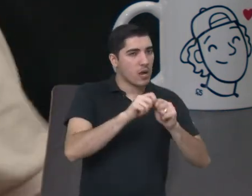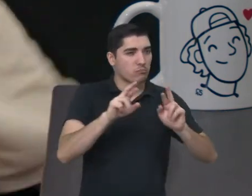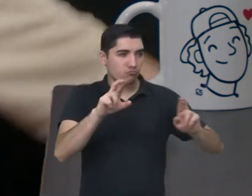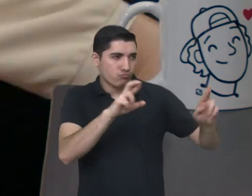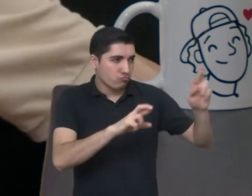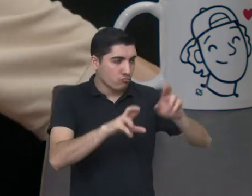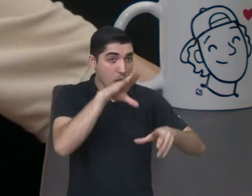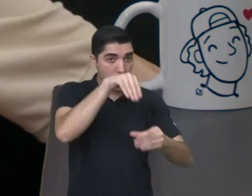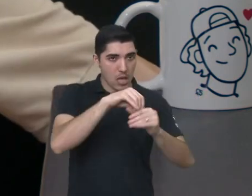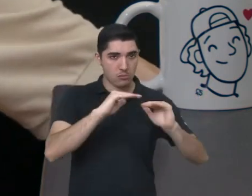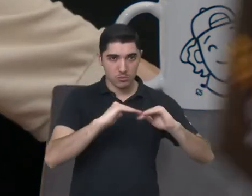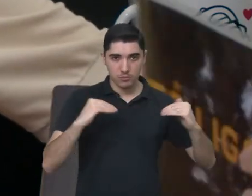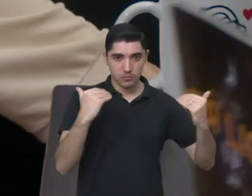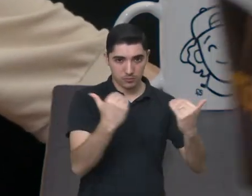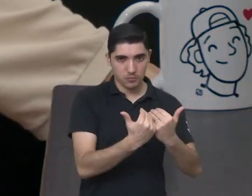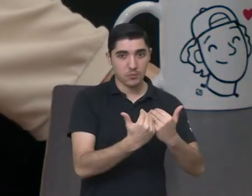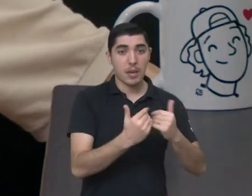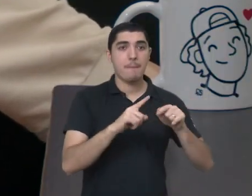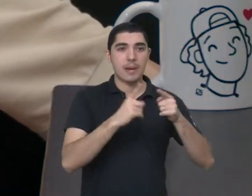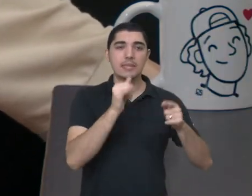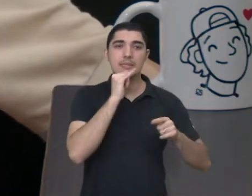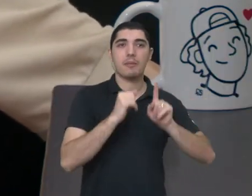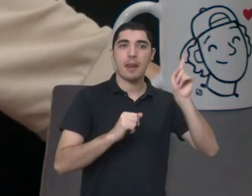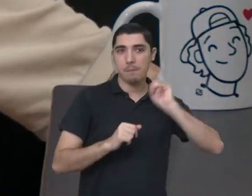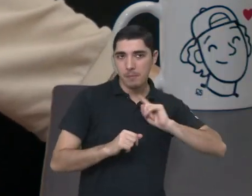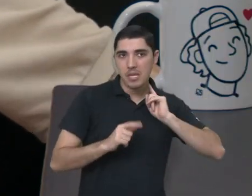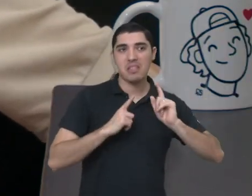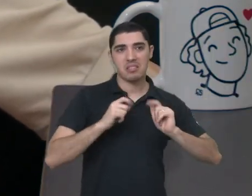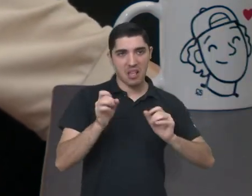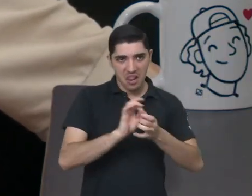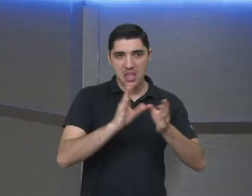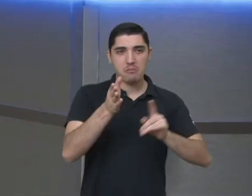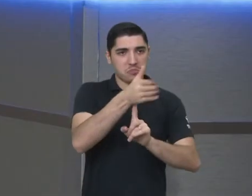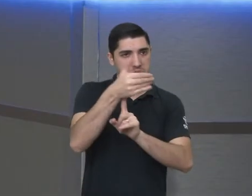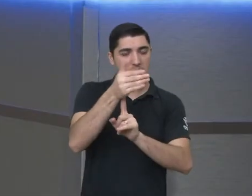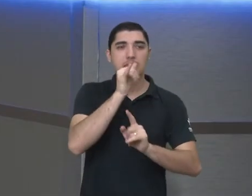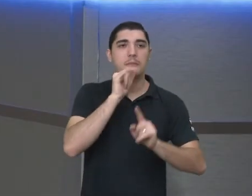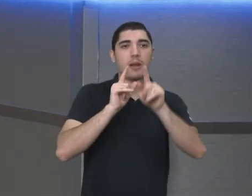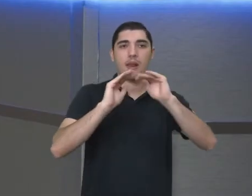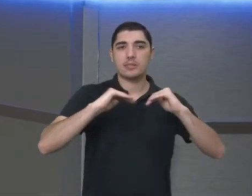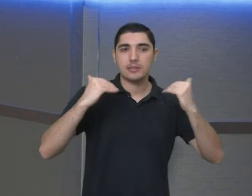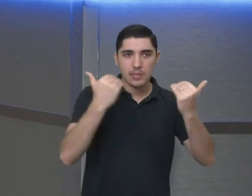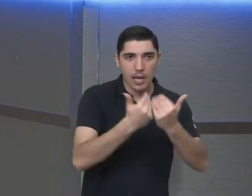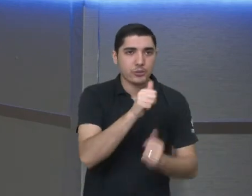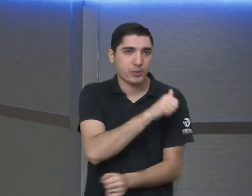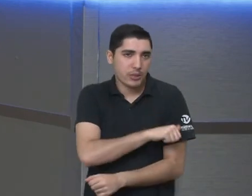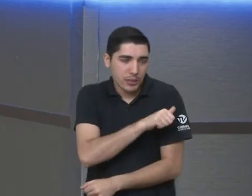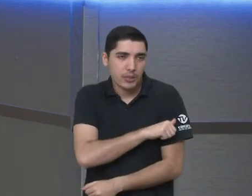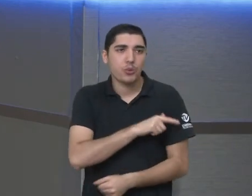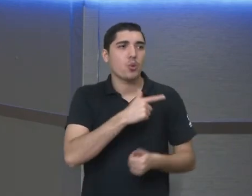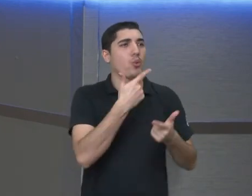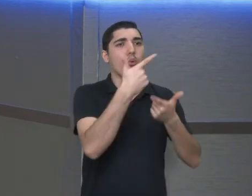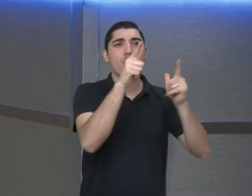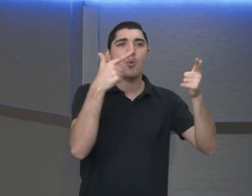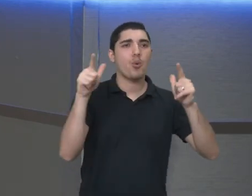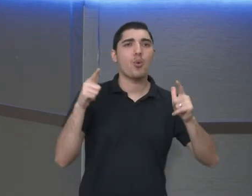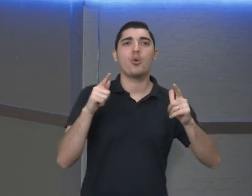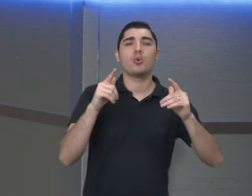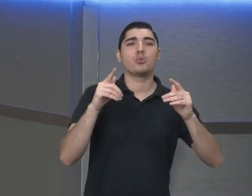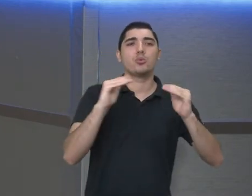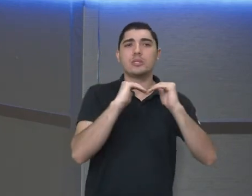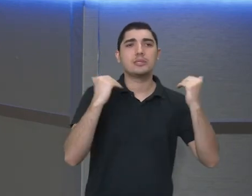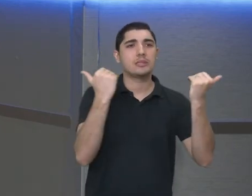tal coisa que eu gostaria muito de fazer, que me consagrou como radialista, não sei o quê. Olha, é uma pergunta que não é fácil de responder.